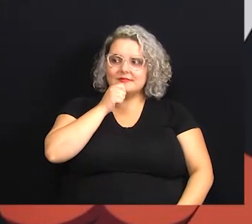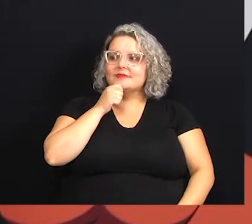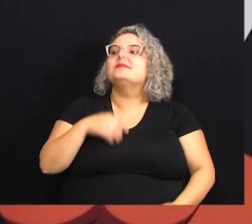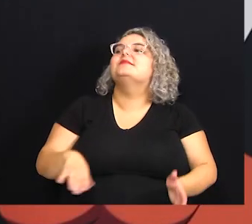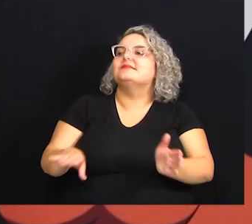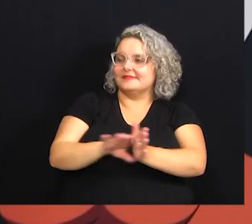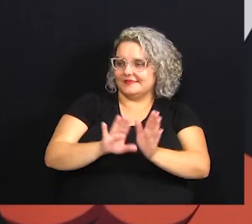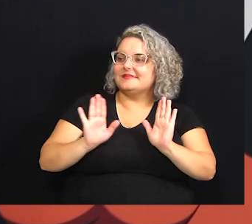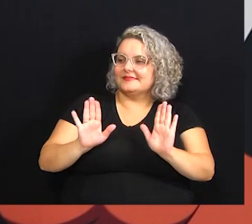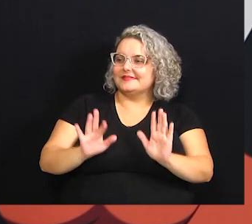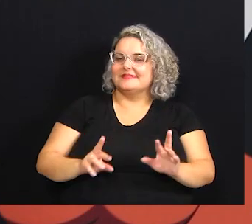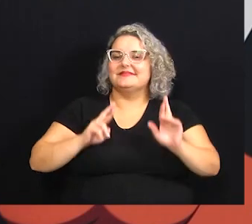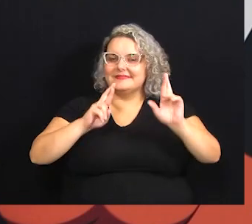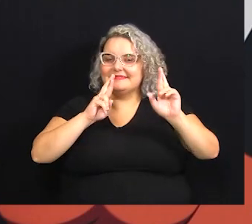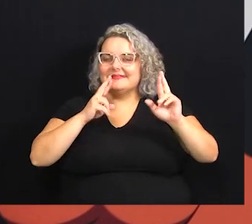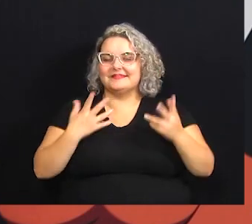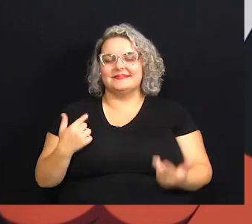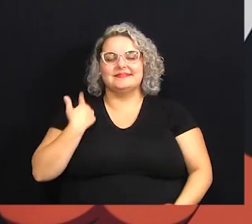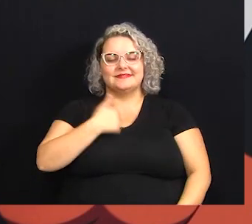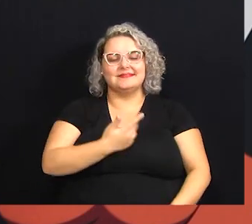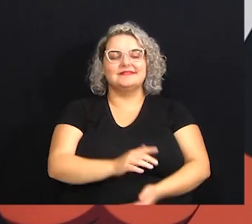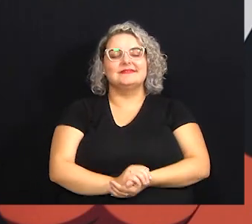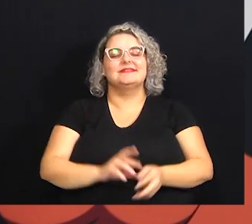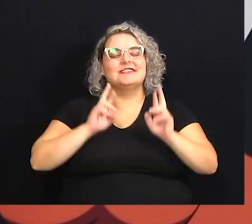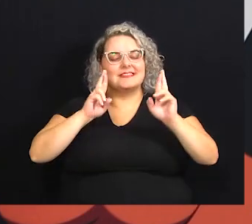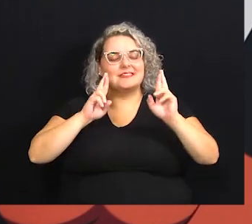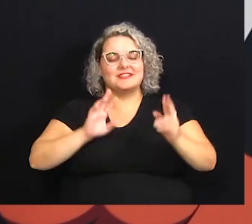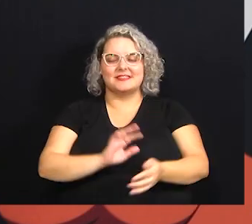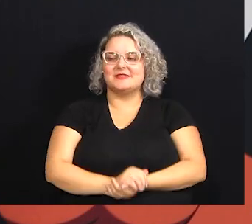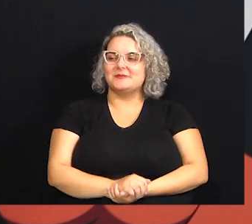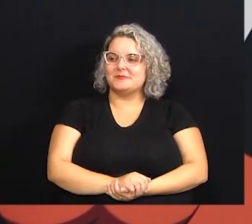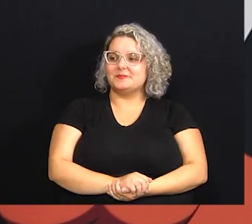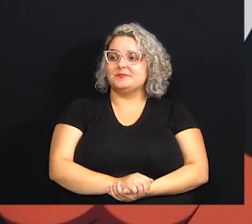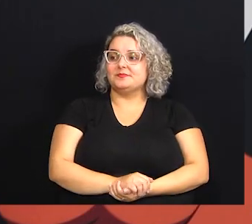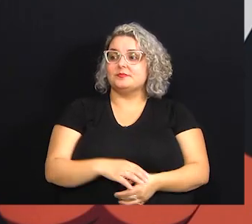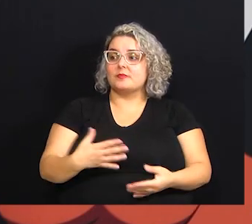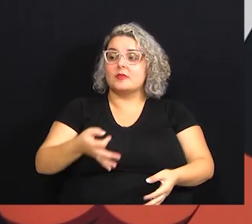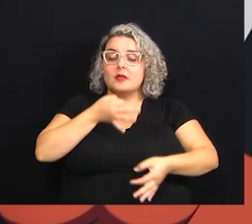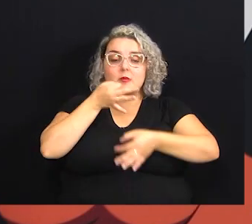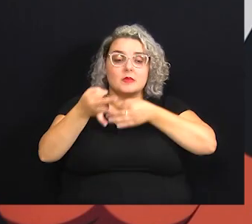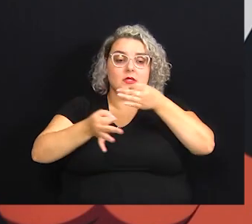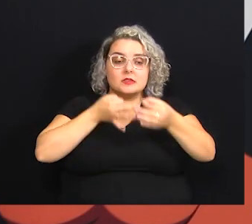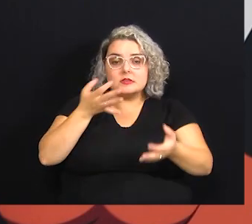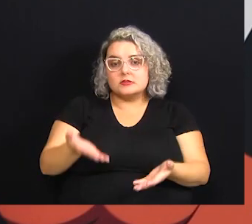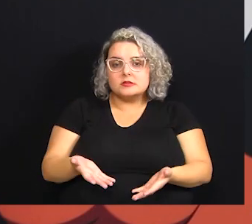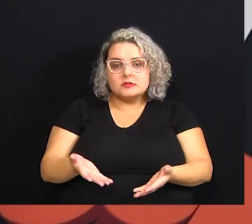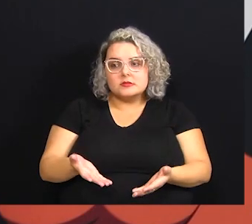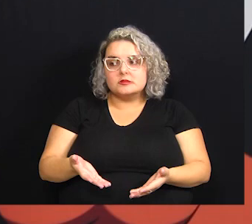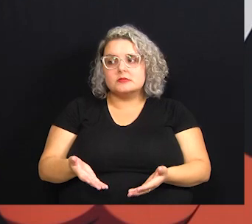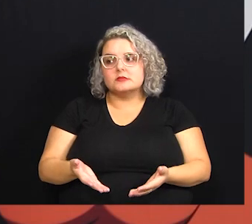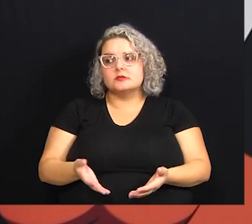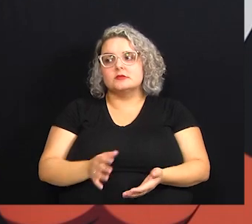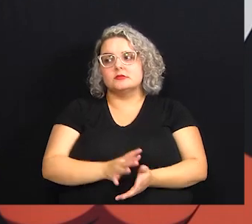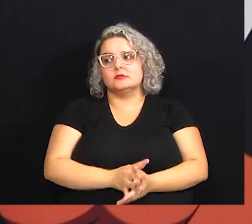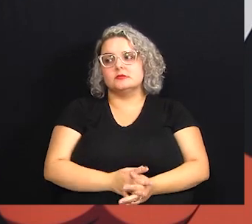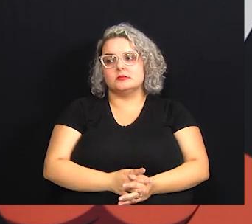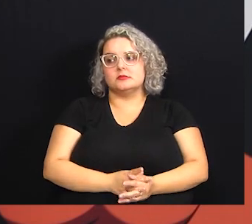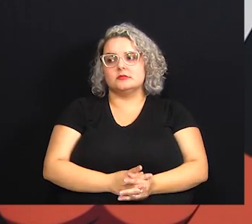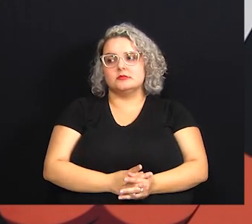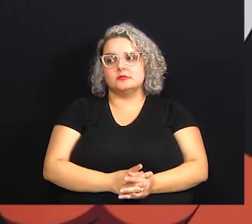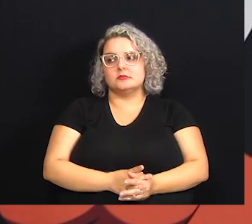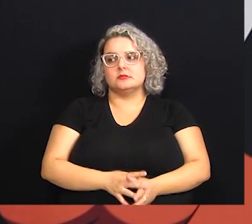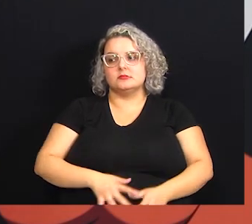Vai chegar, a gente tá torcendo. Ô, Virgínia, mas as críticas, elas ficaram apenas